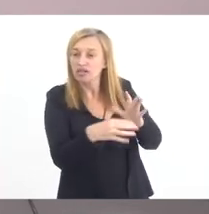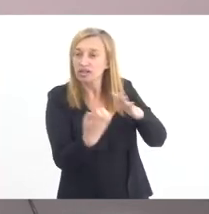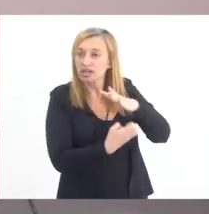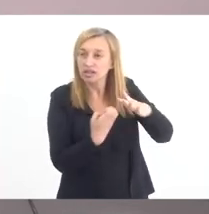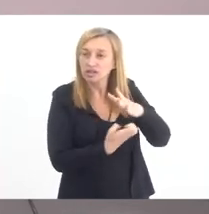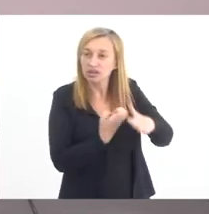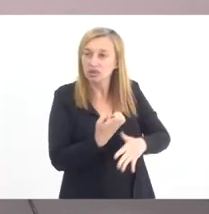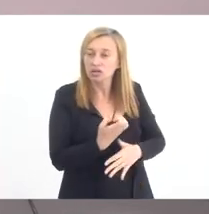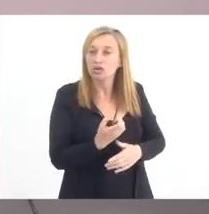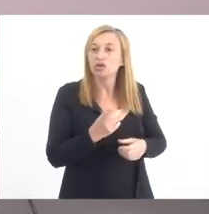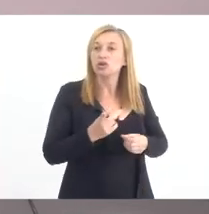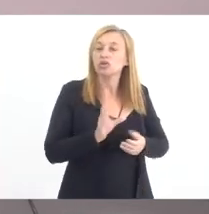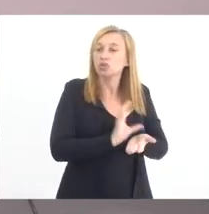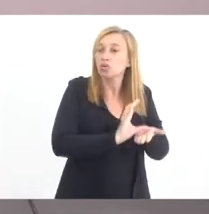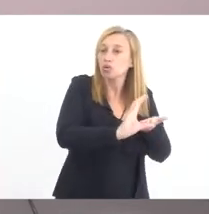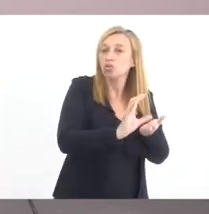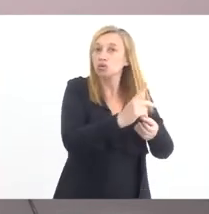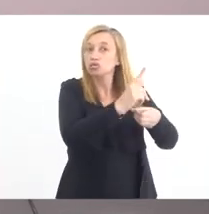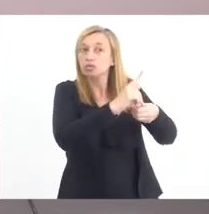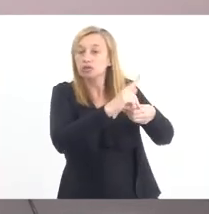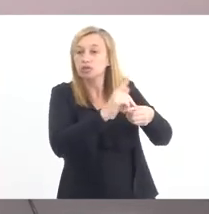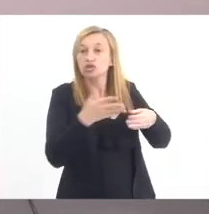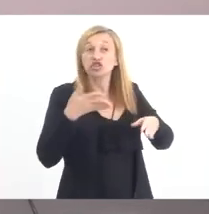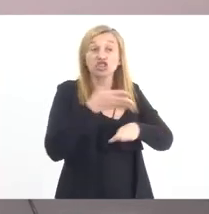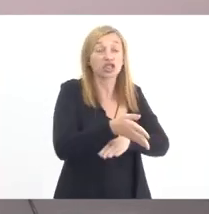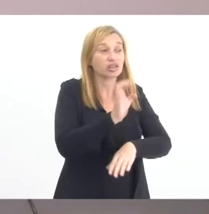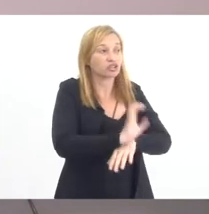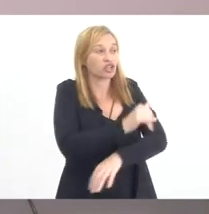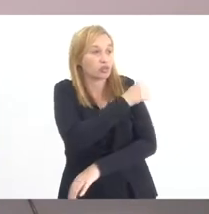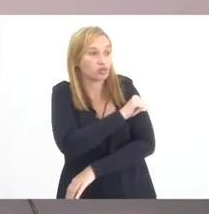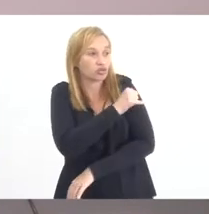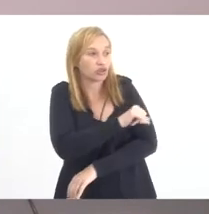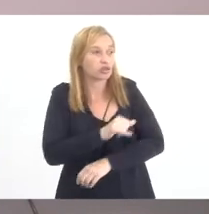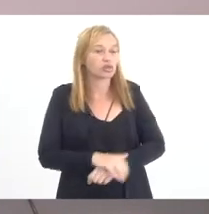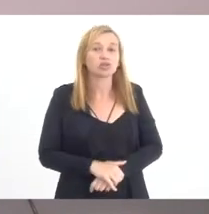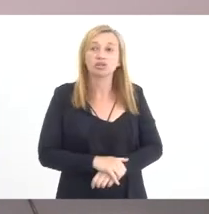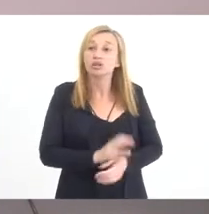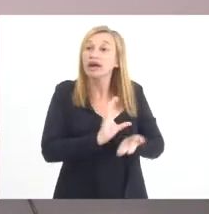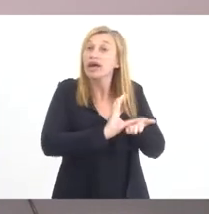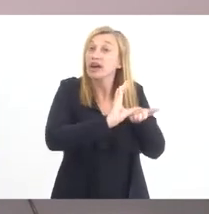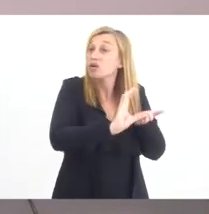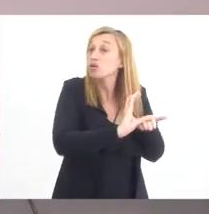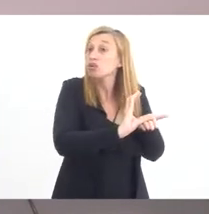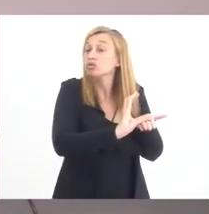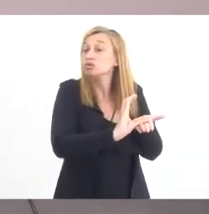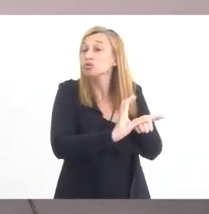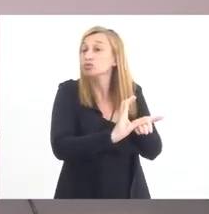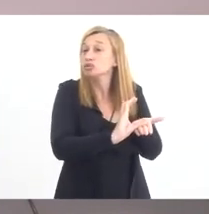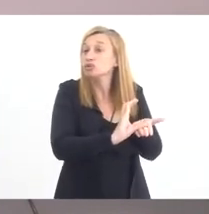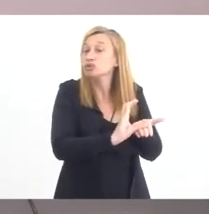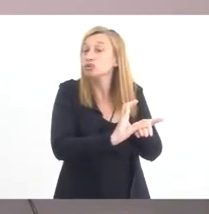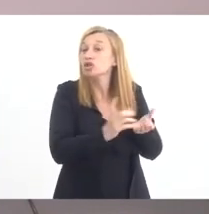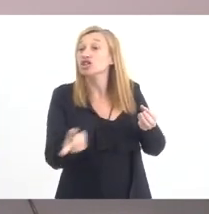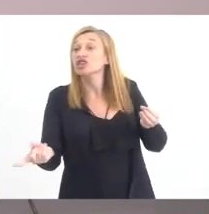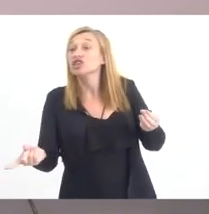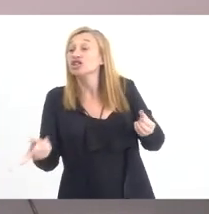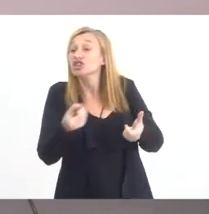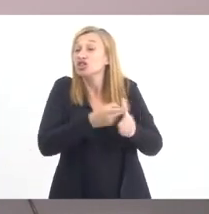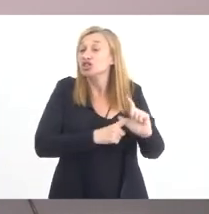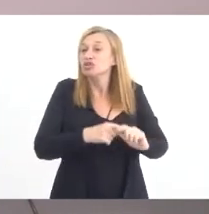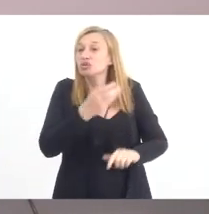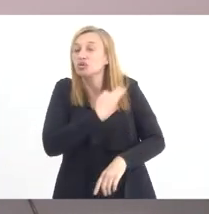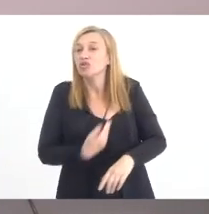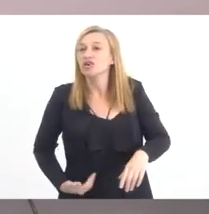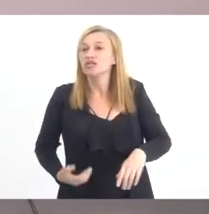recursos dos royalties do petróleo estão chegando no Estado do Rio de Janeiro, que são recursos devidos do governo federal. O Rio de Janeiro não vai